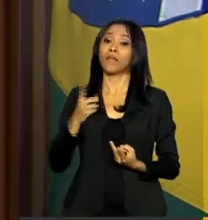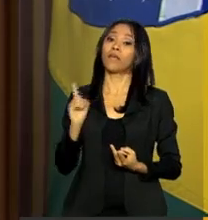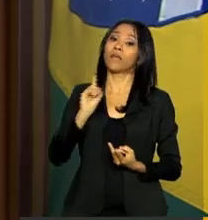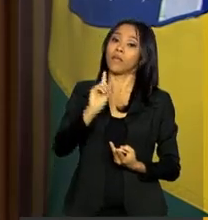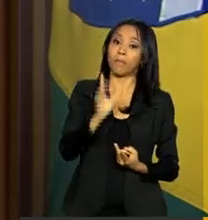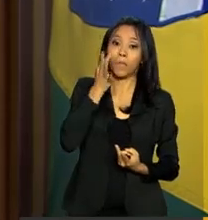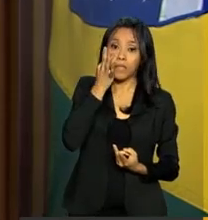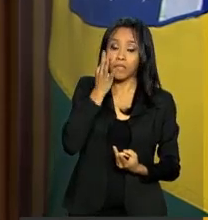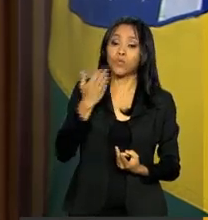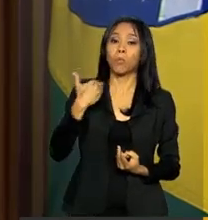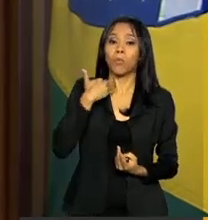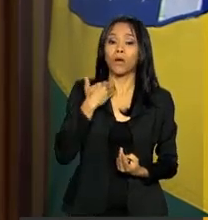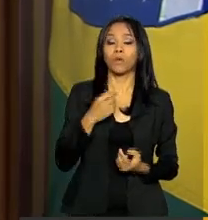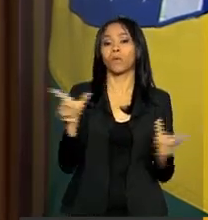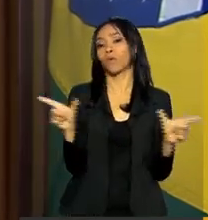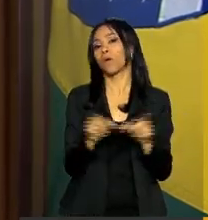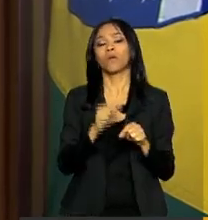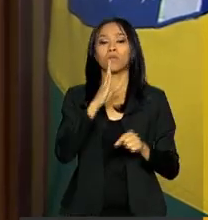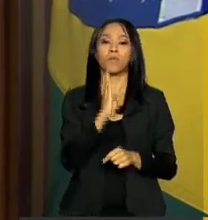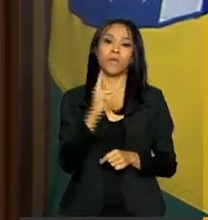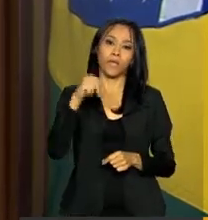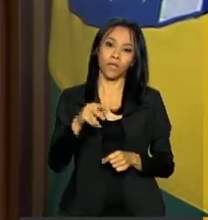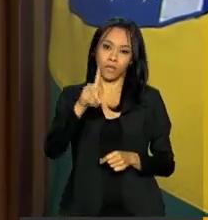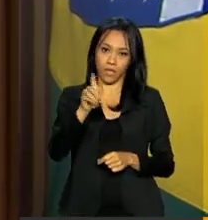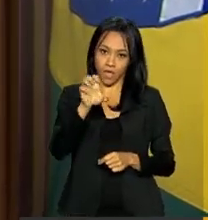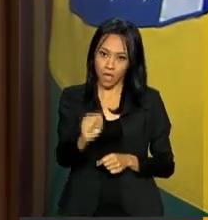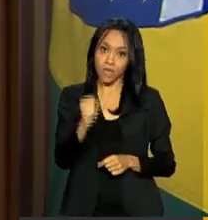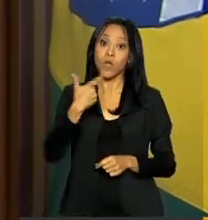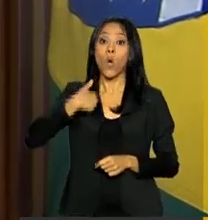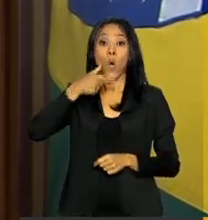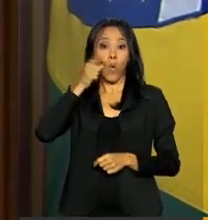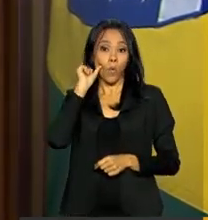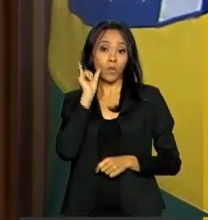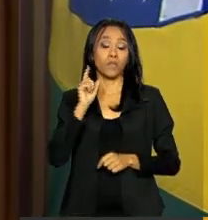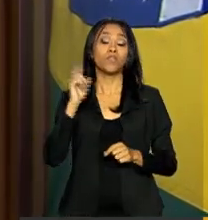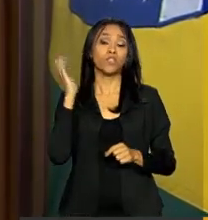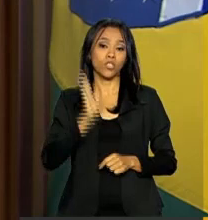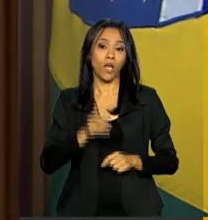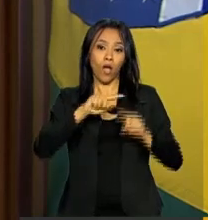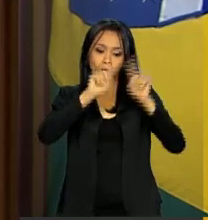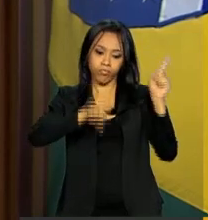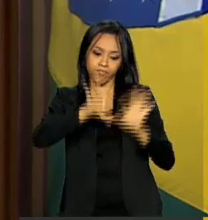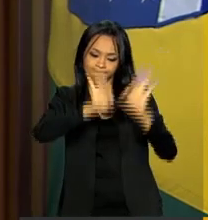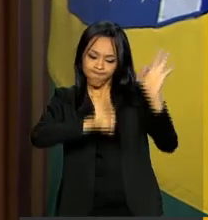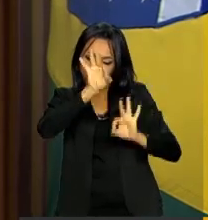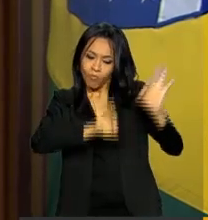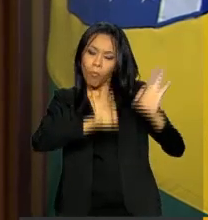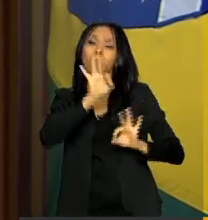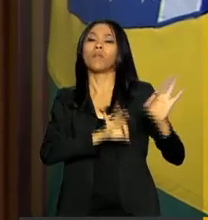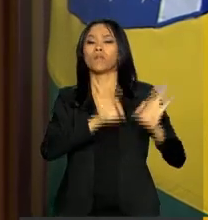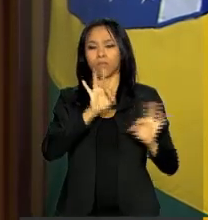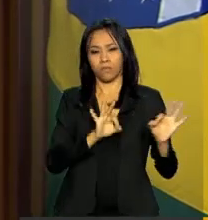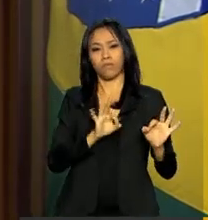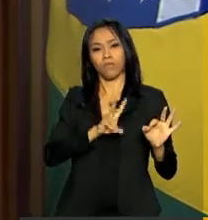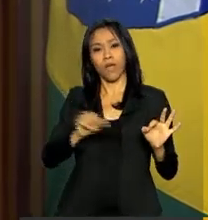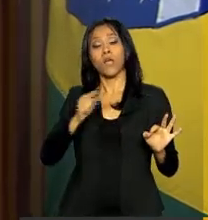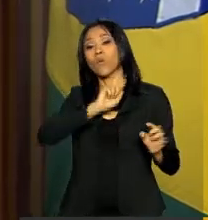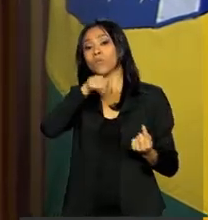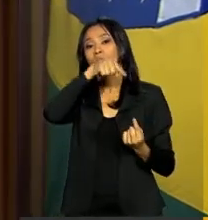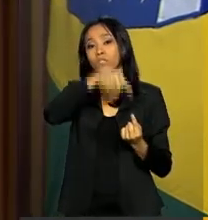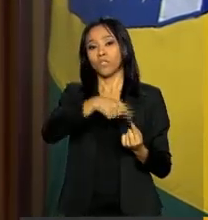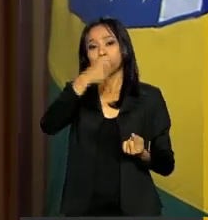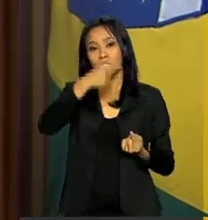temos um plano já delineado na noite de ontem de maneira que nós possamos financiar